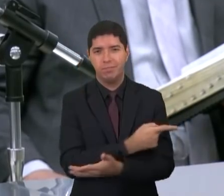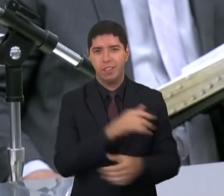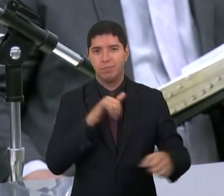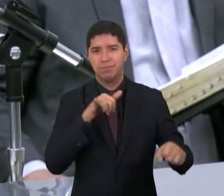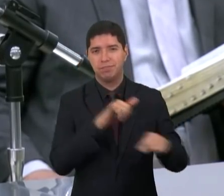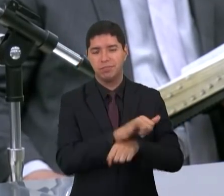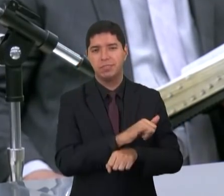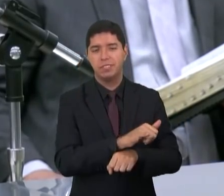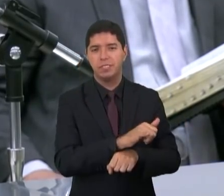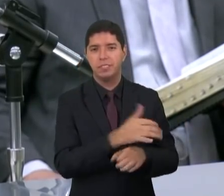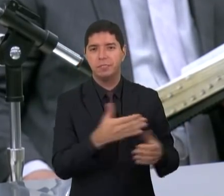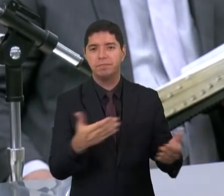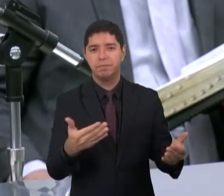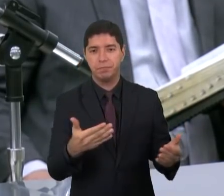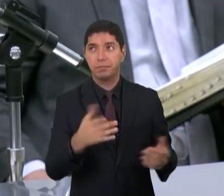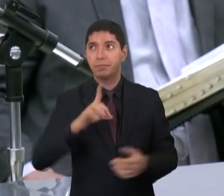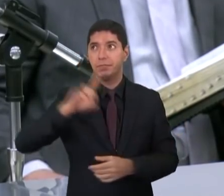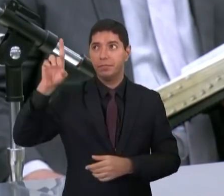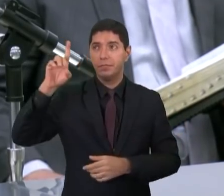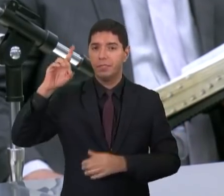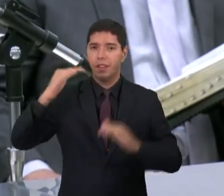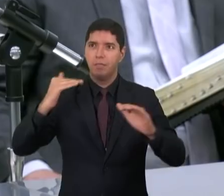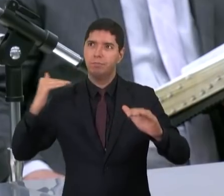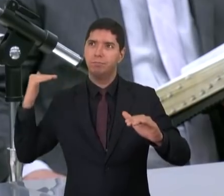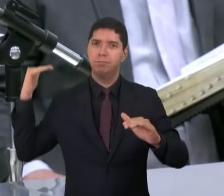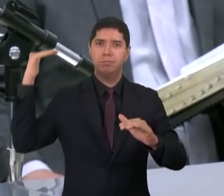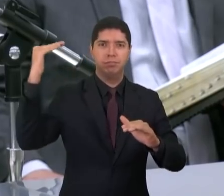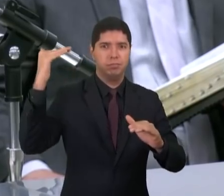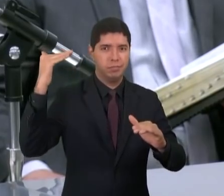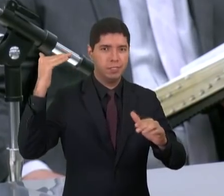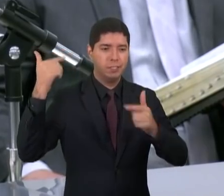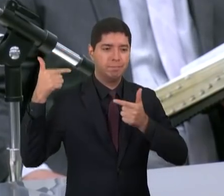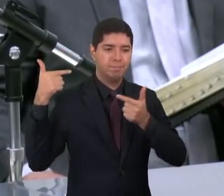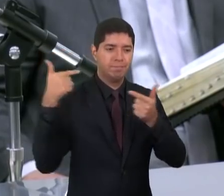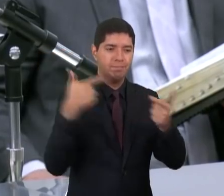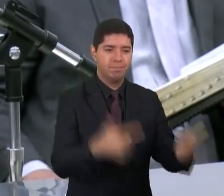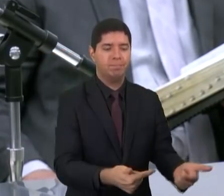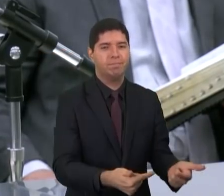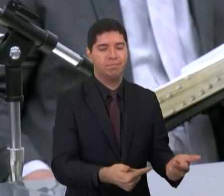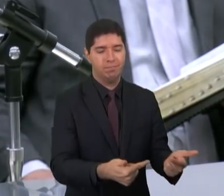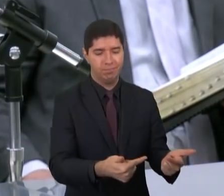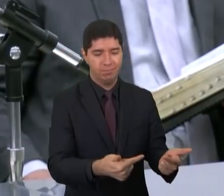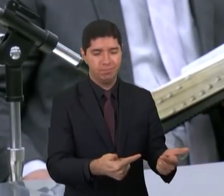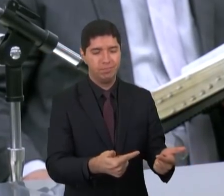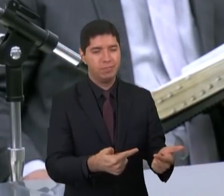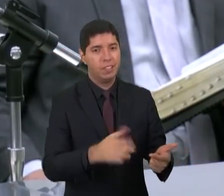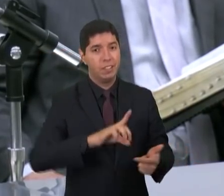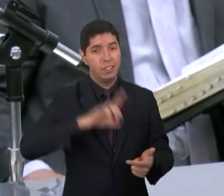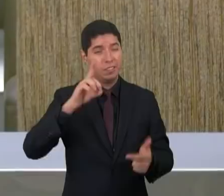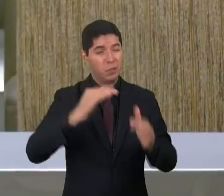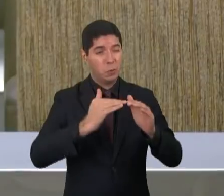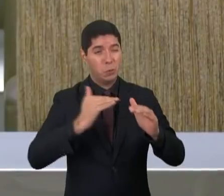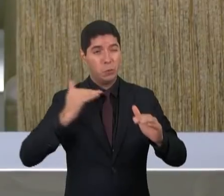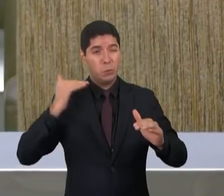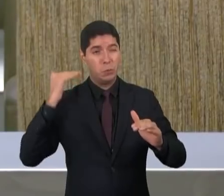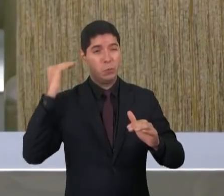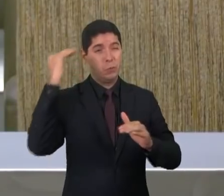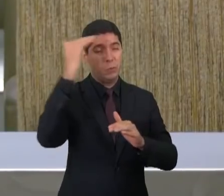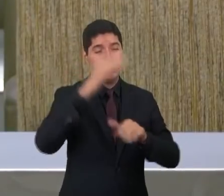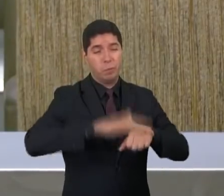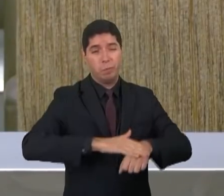unidos não são mais fortes do que o Deus desta igreja, do que o Deus da